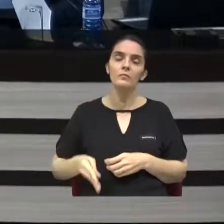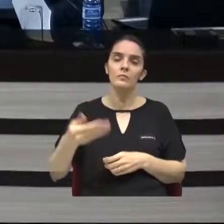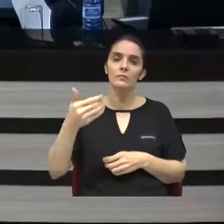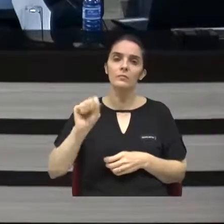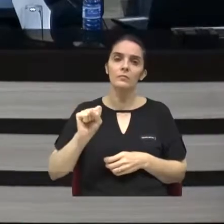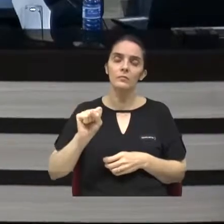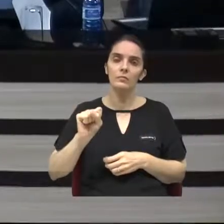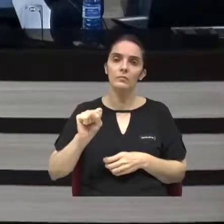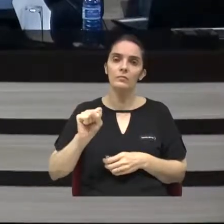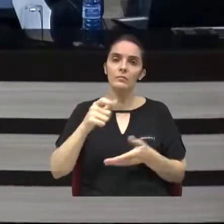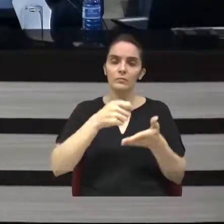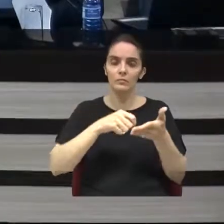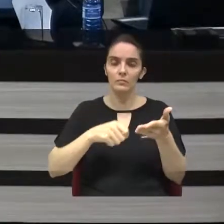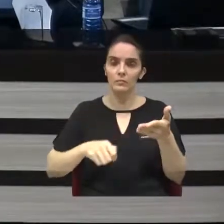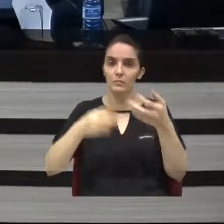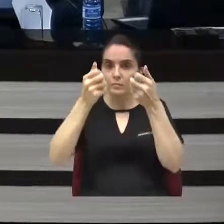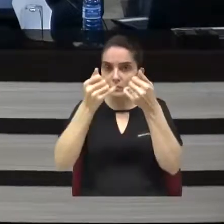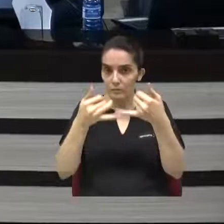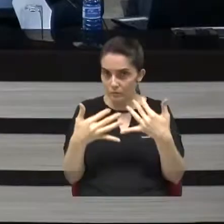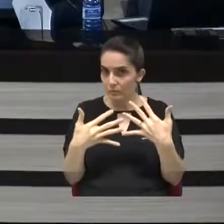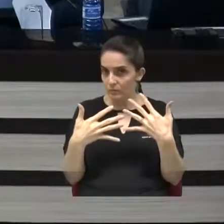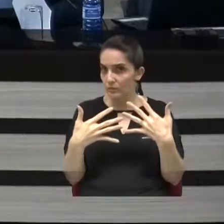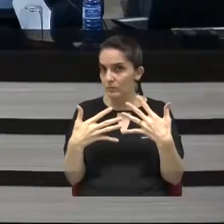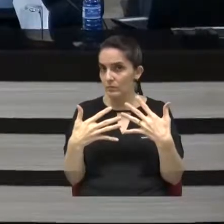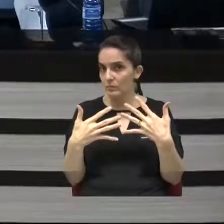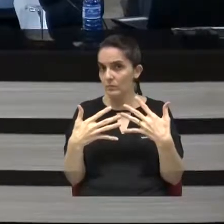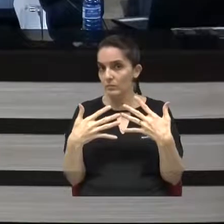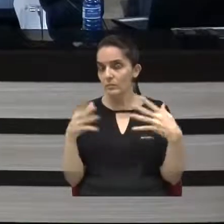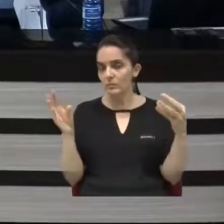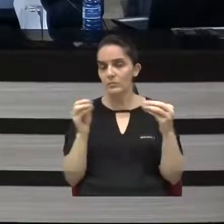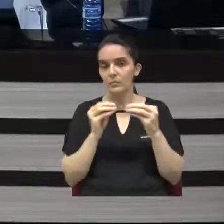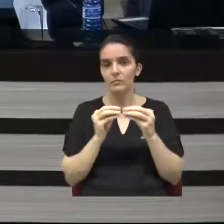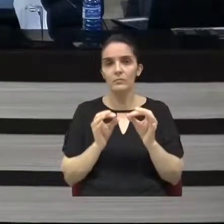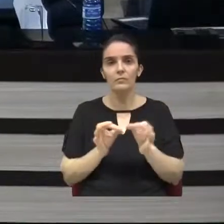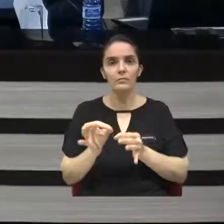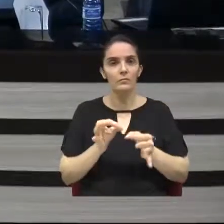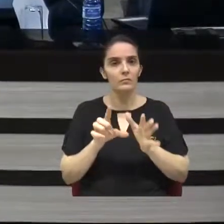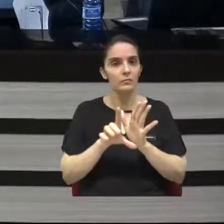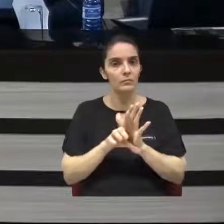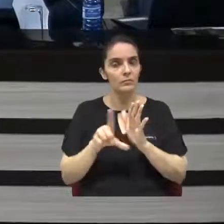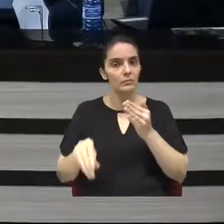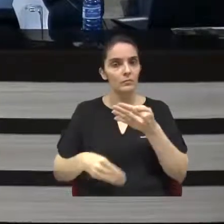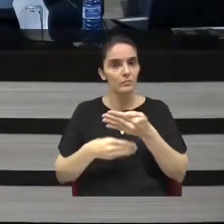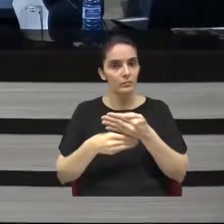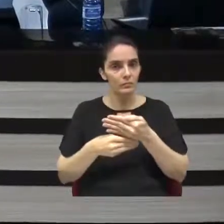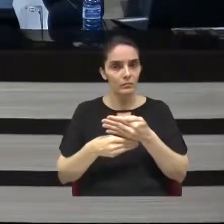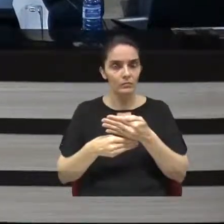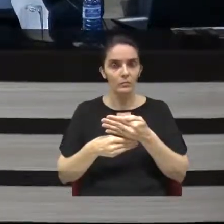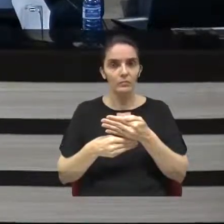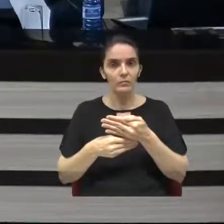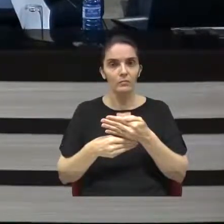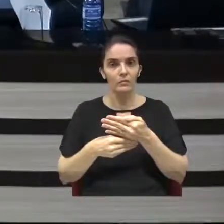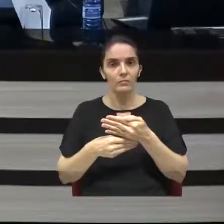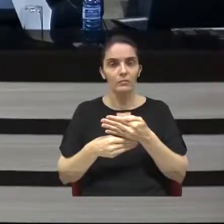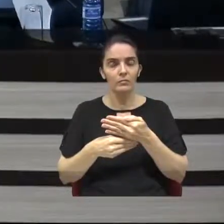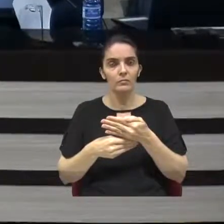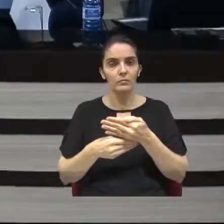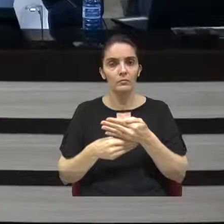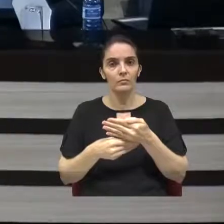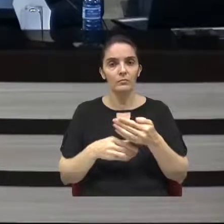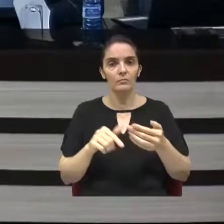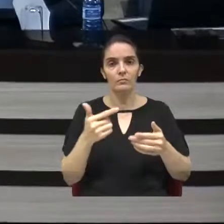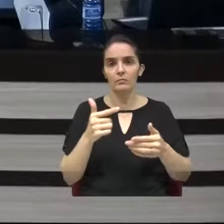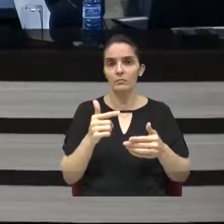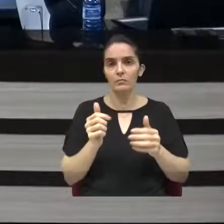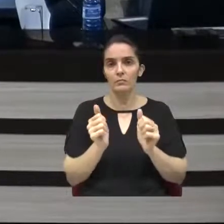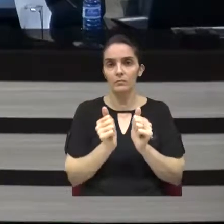95/2018, descrevendo, em apertada síntese, que o projeto de lei complementar referido não se faz acompanhar de estimativa